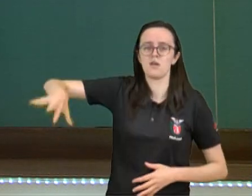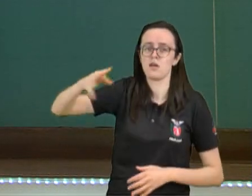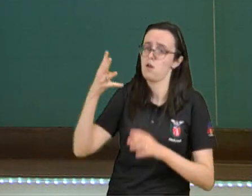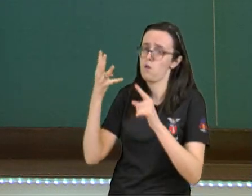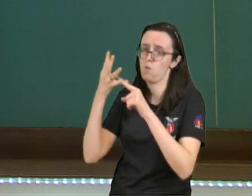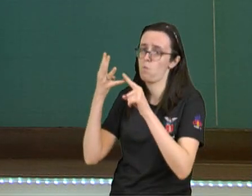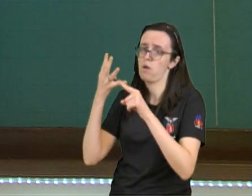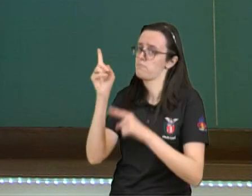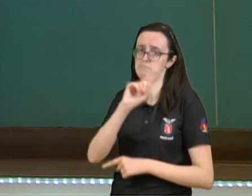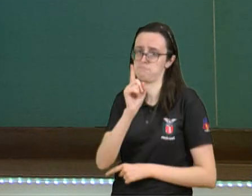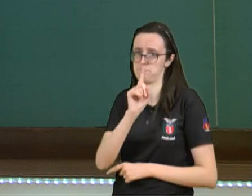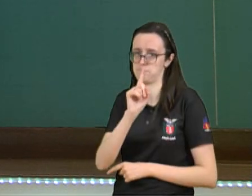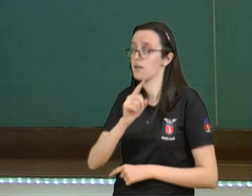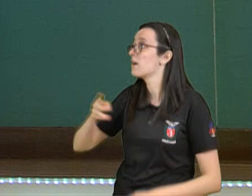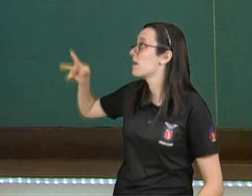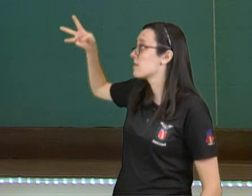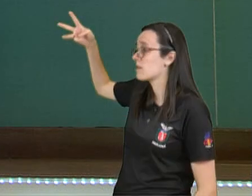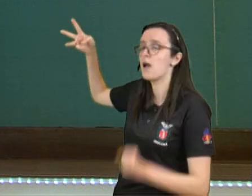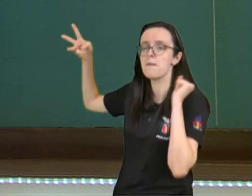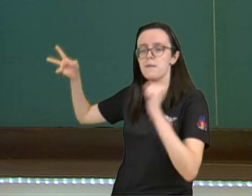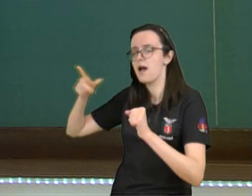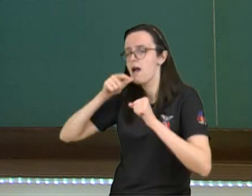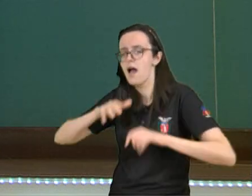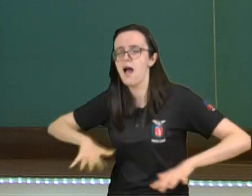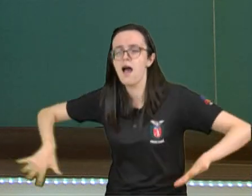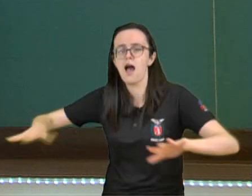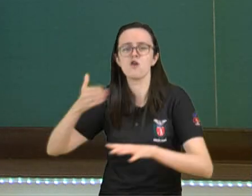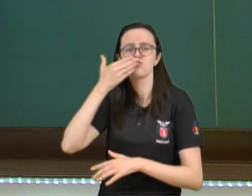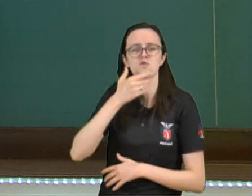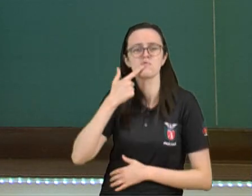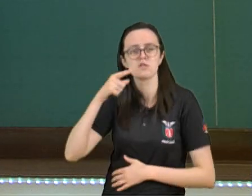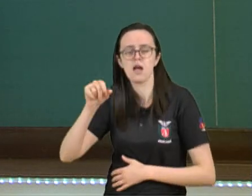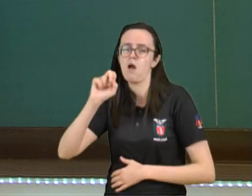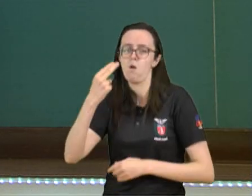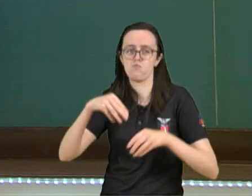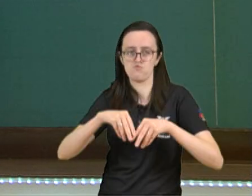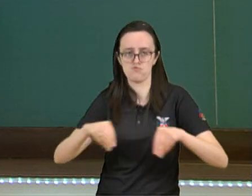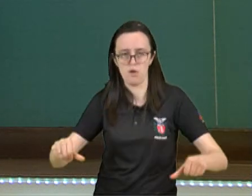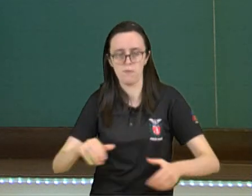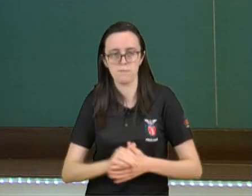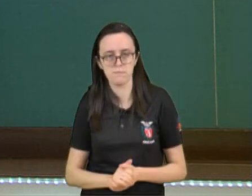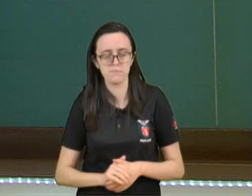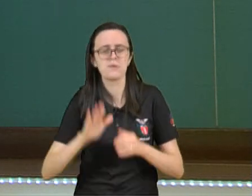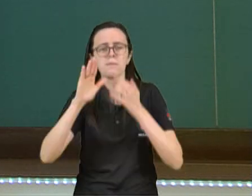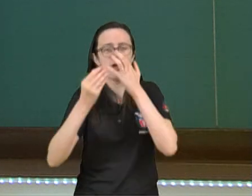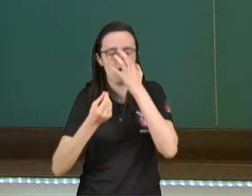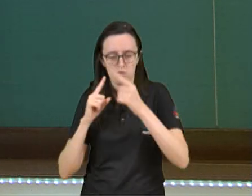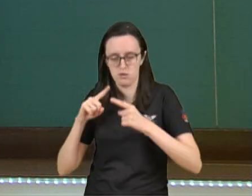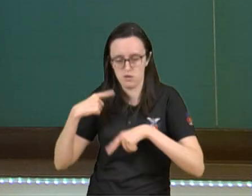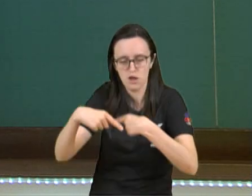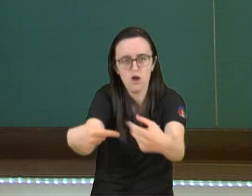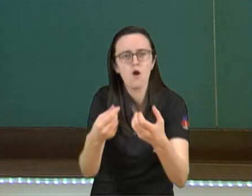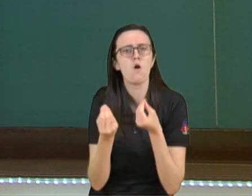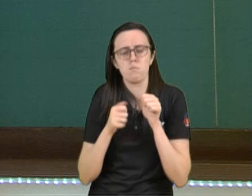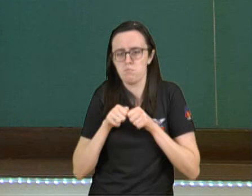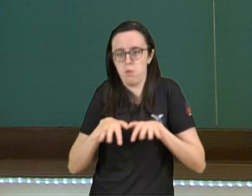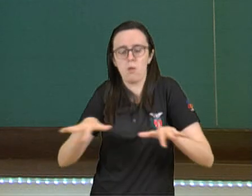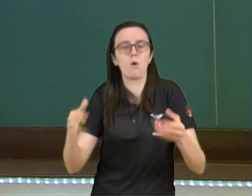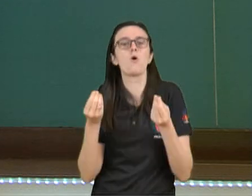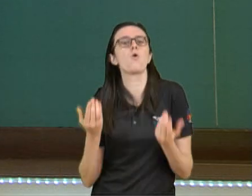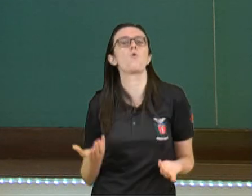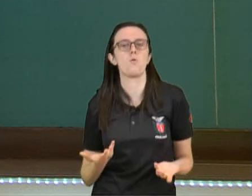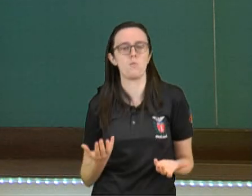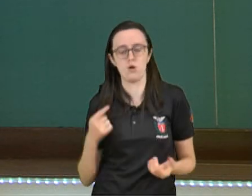deslocando na água, doce ou salgada, ou no solo úmido. E a reprodução? Como esses